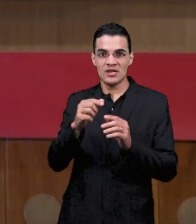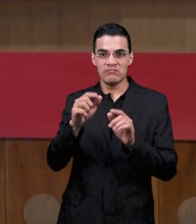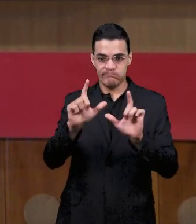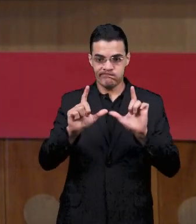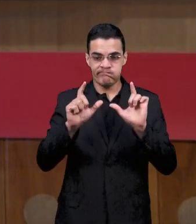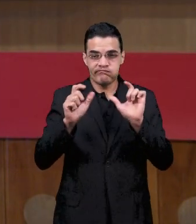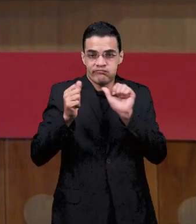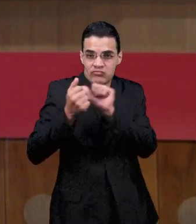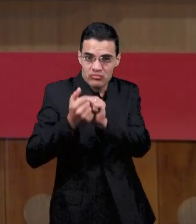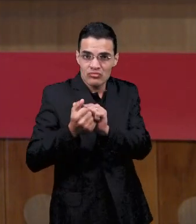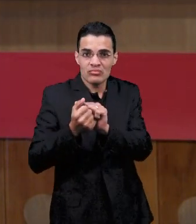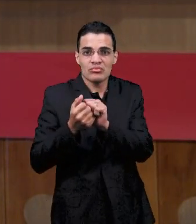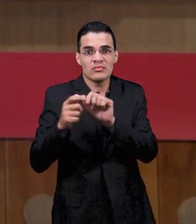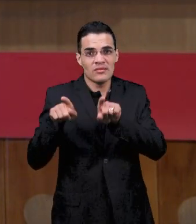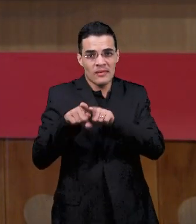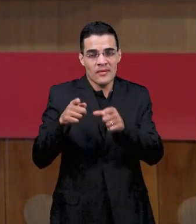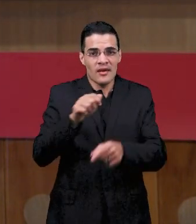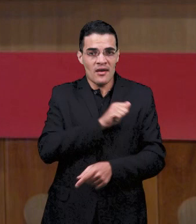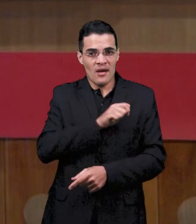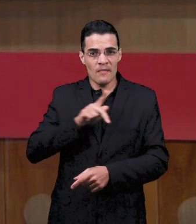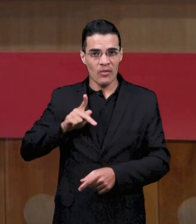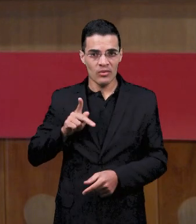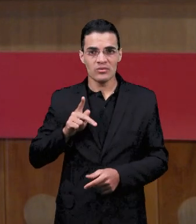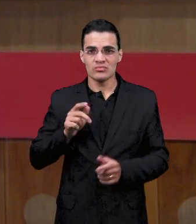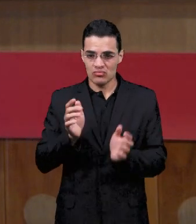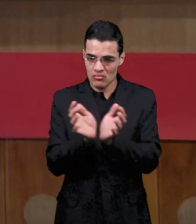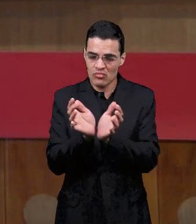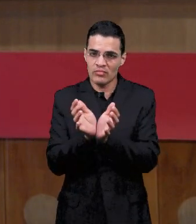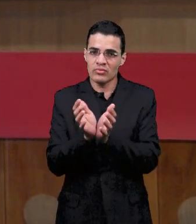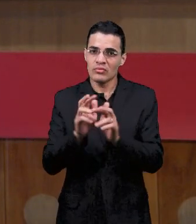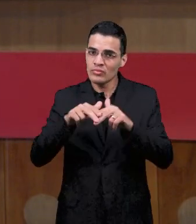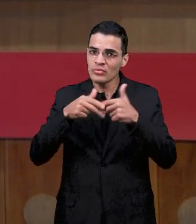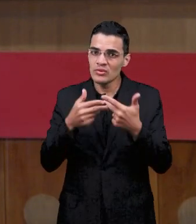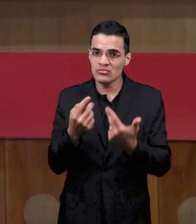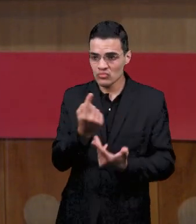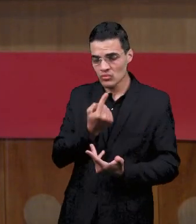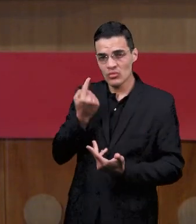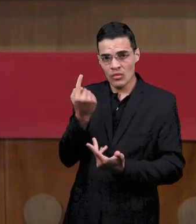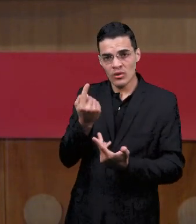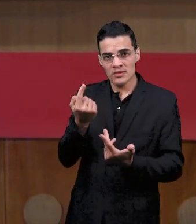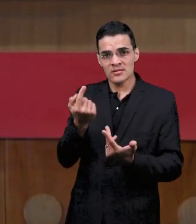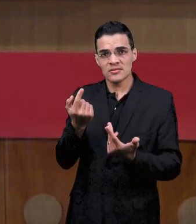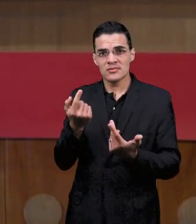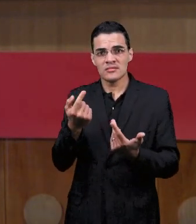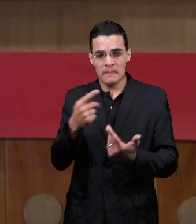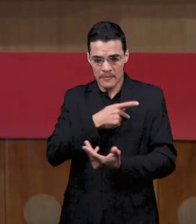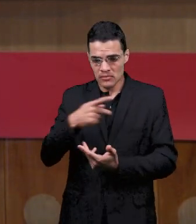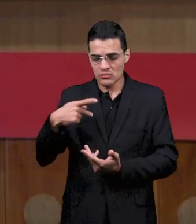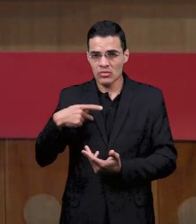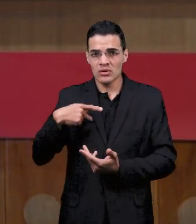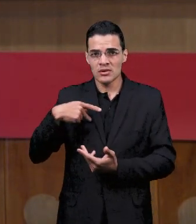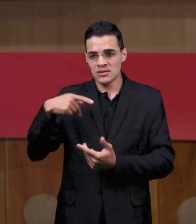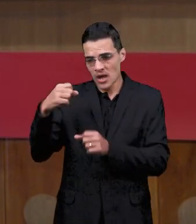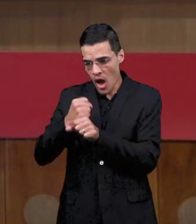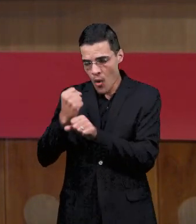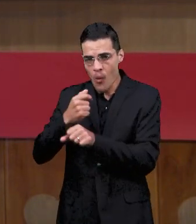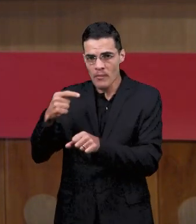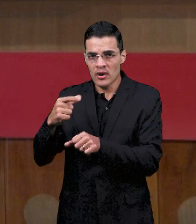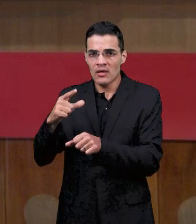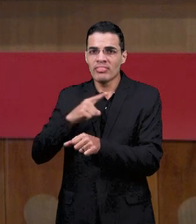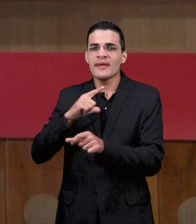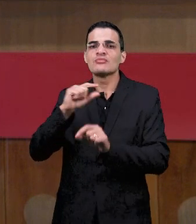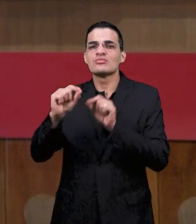nós, pastores desta obra, o presbitério, trazemos em nós uma gratidão, até